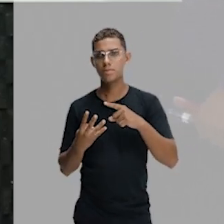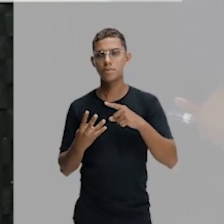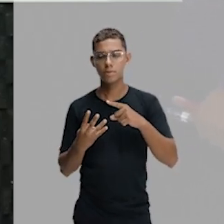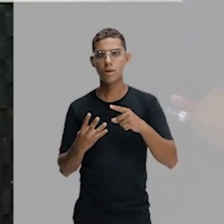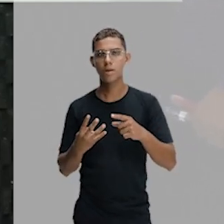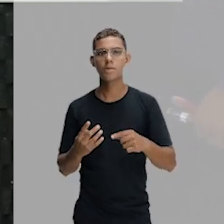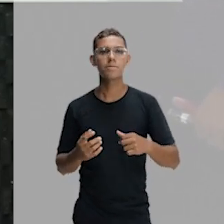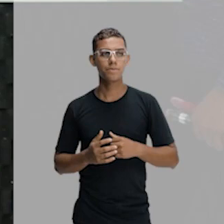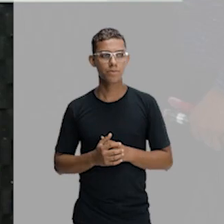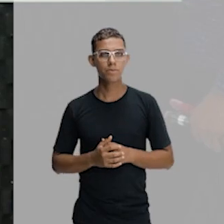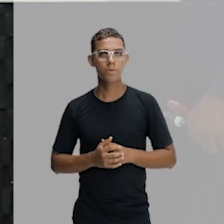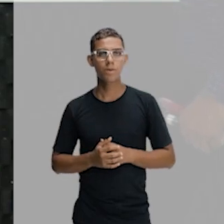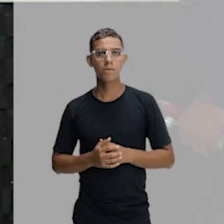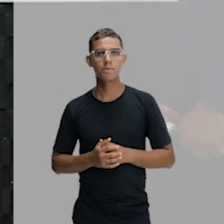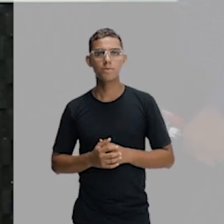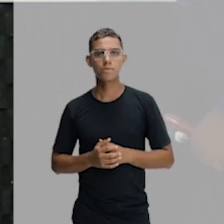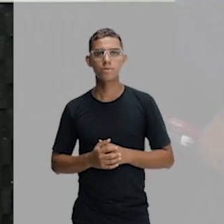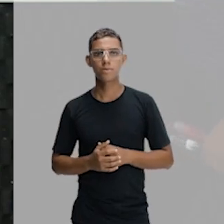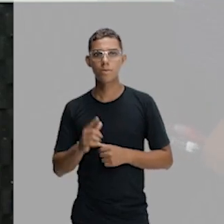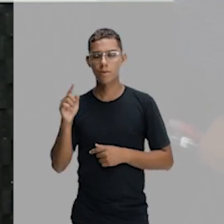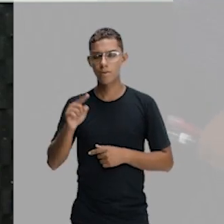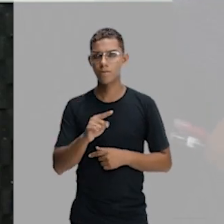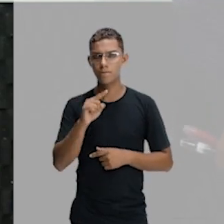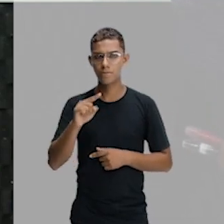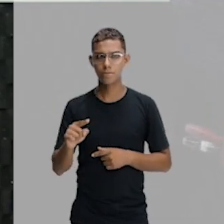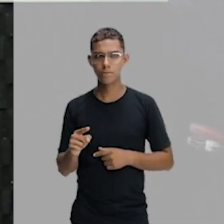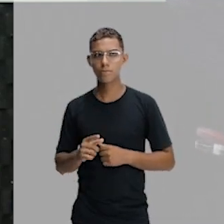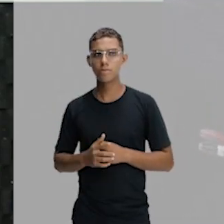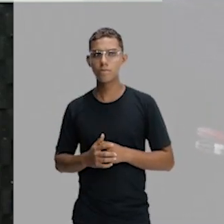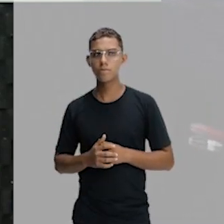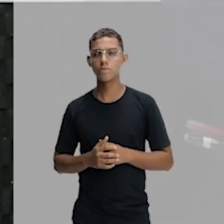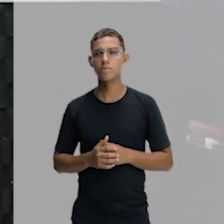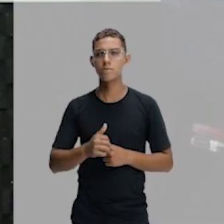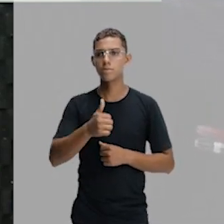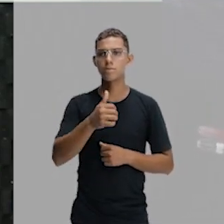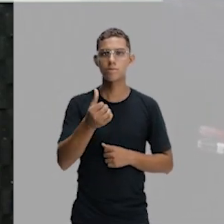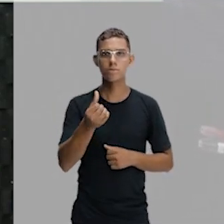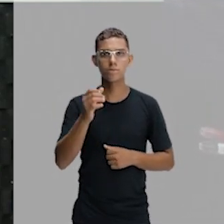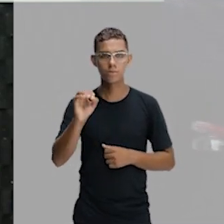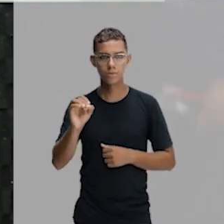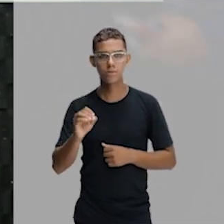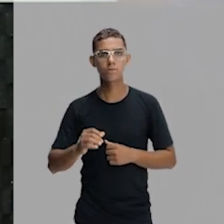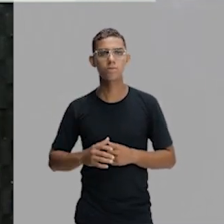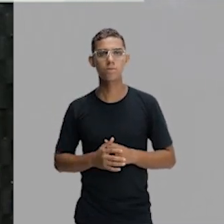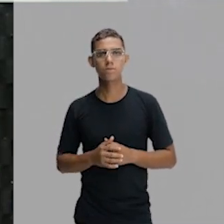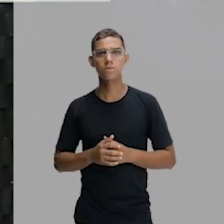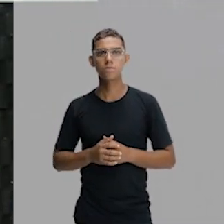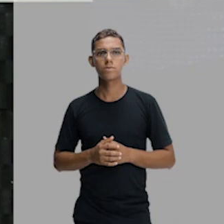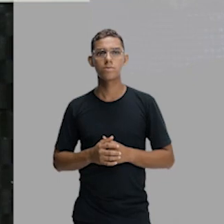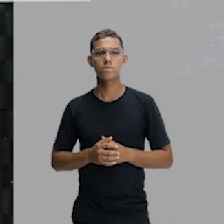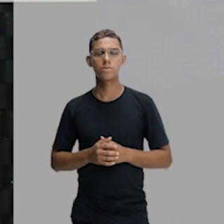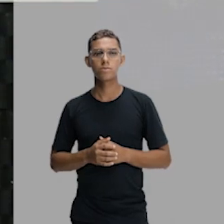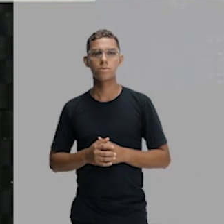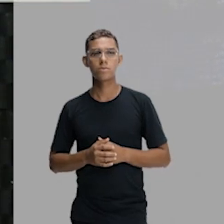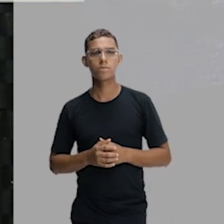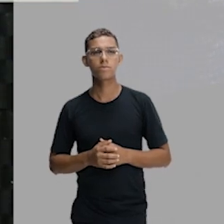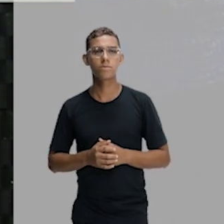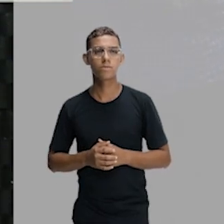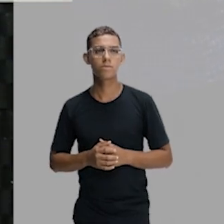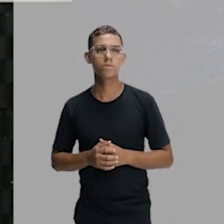proporção esperada, e multiplicar por esse valor de 160. Então,